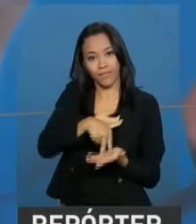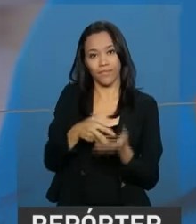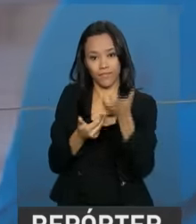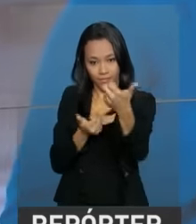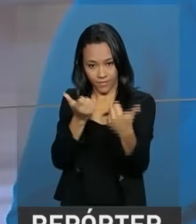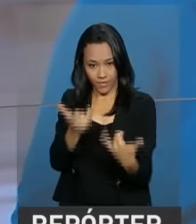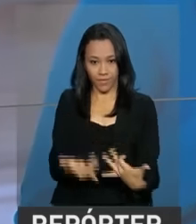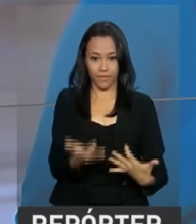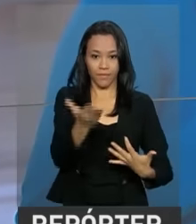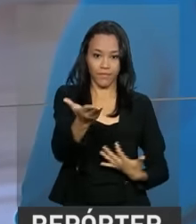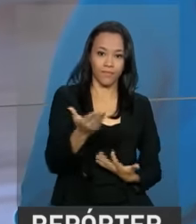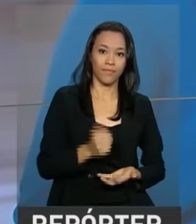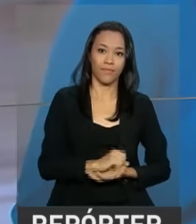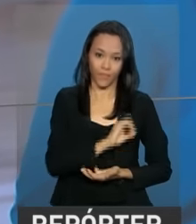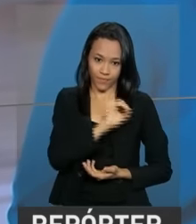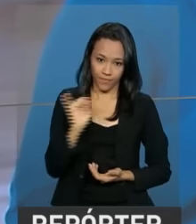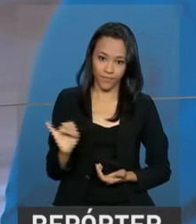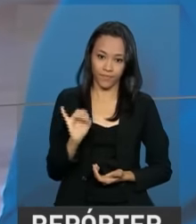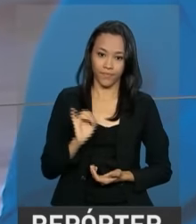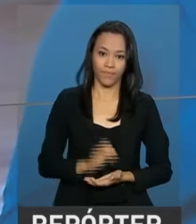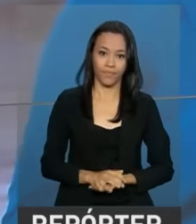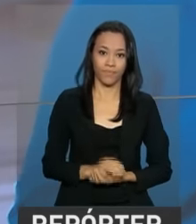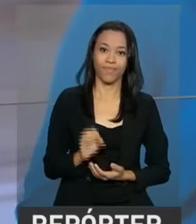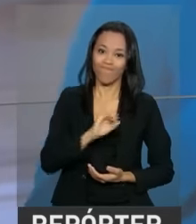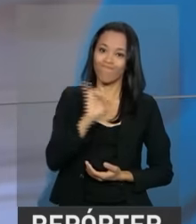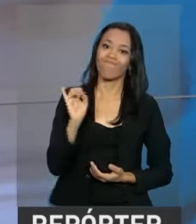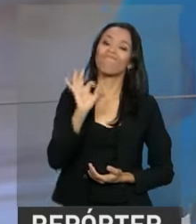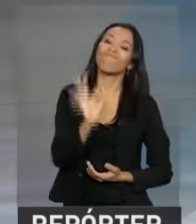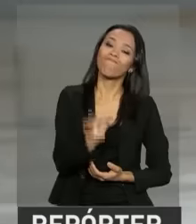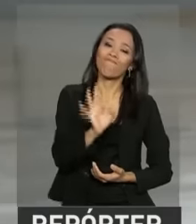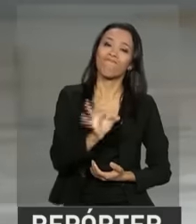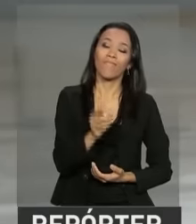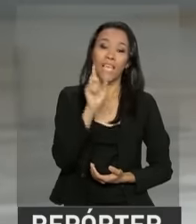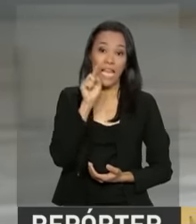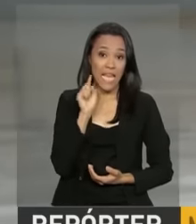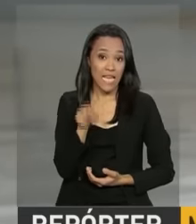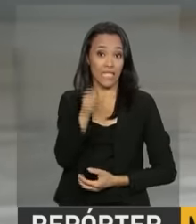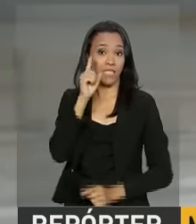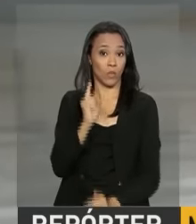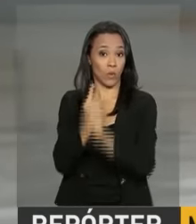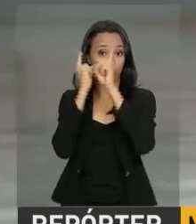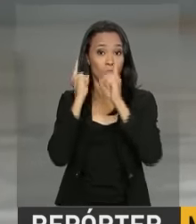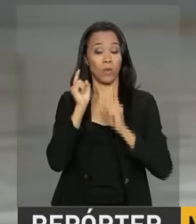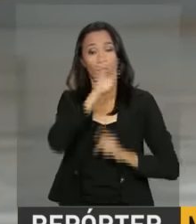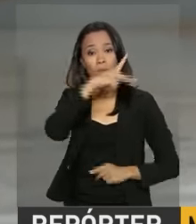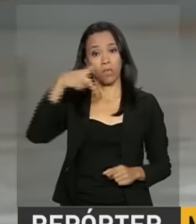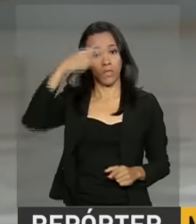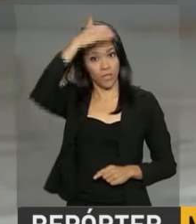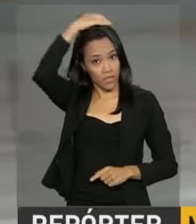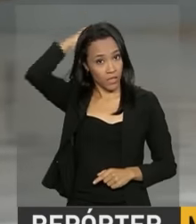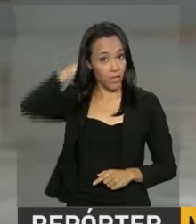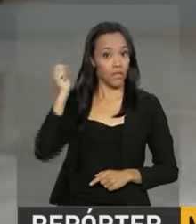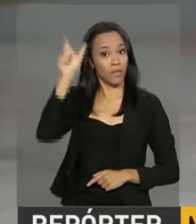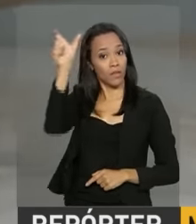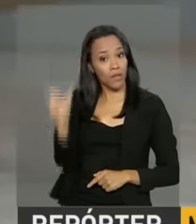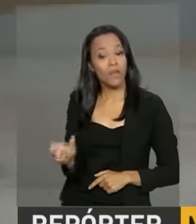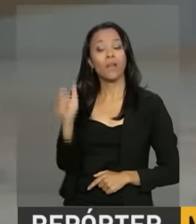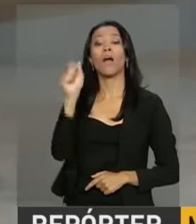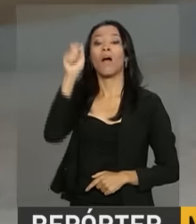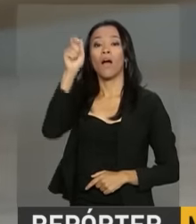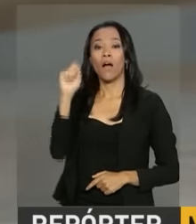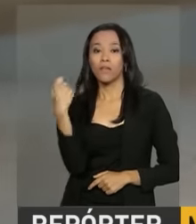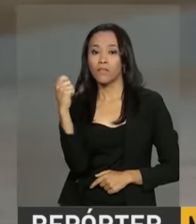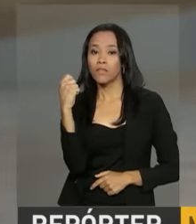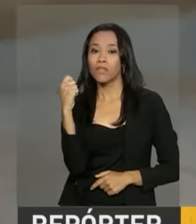ao vivo Oi Mara Oi Leandro É isso mesmo esse encontro do presidente Michel Temer com a chanceler da